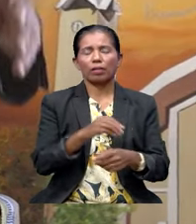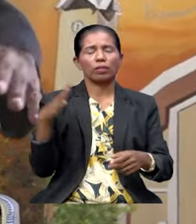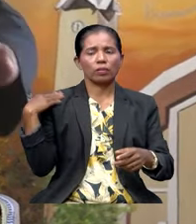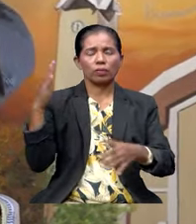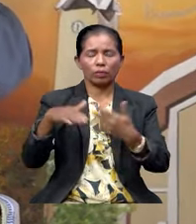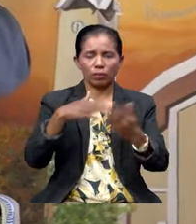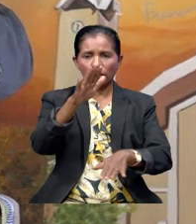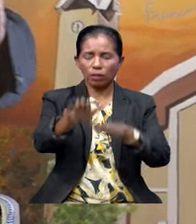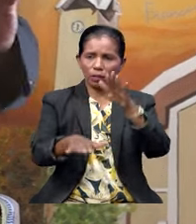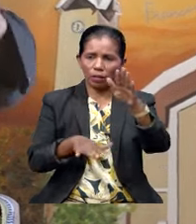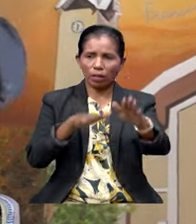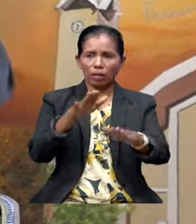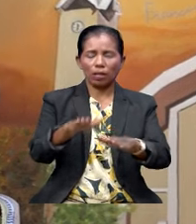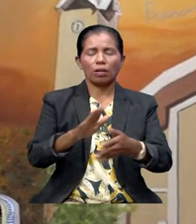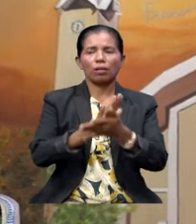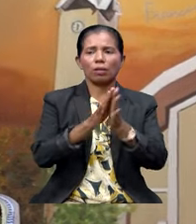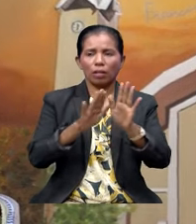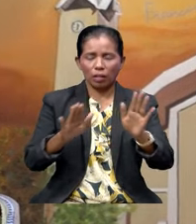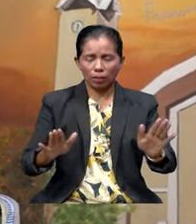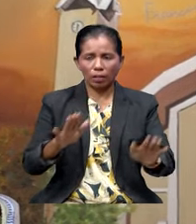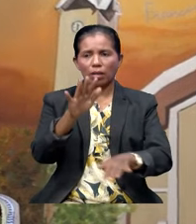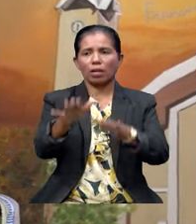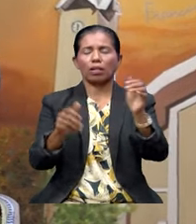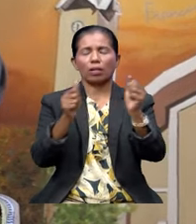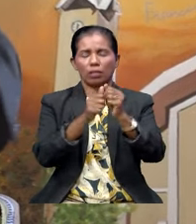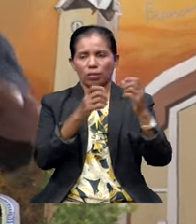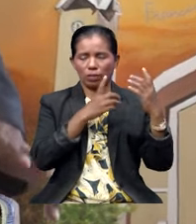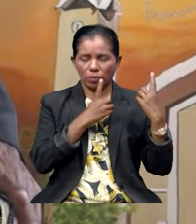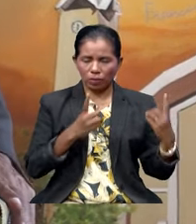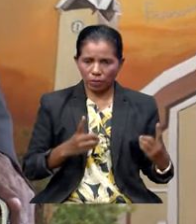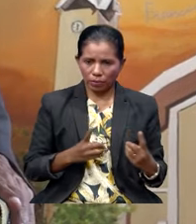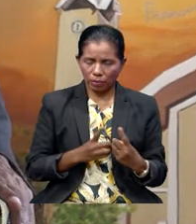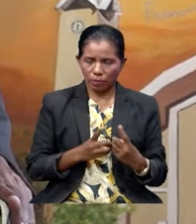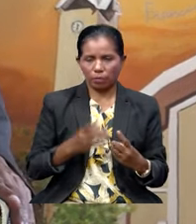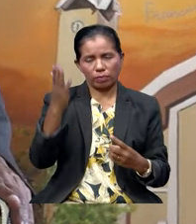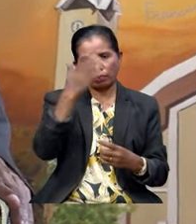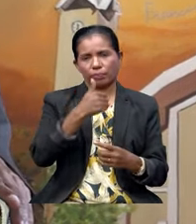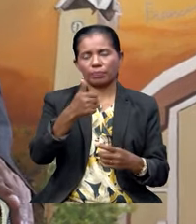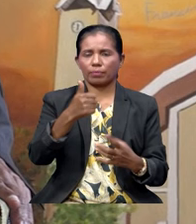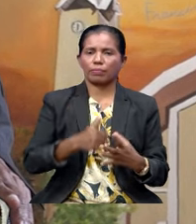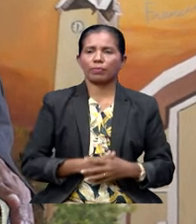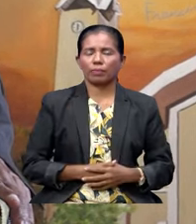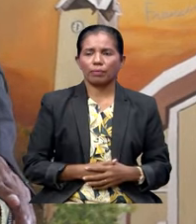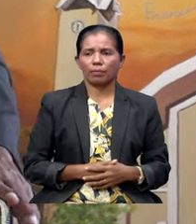lá, lá o calma, lá o domínio, capaz de podermos. Não é